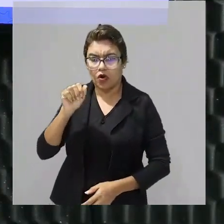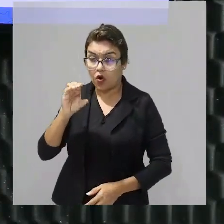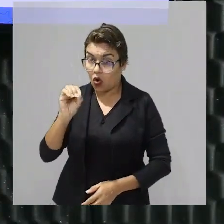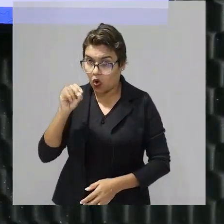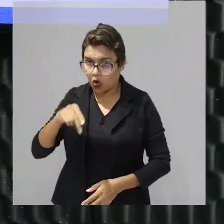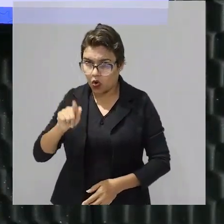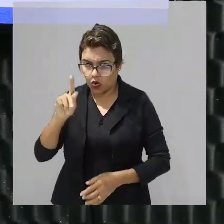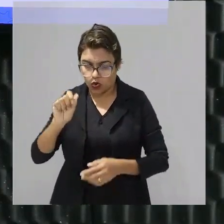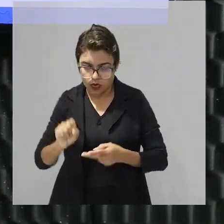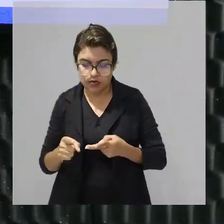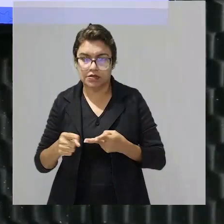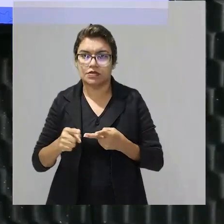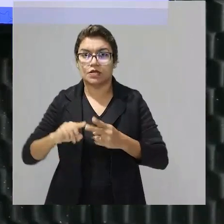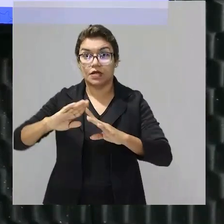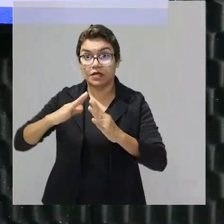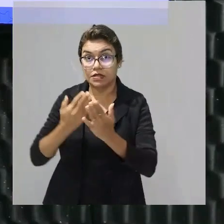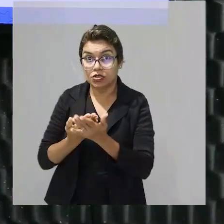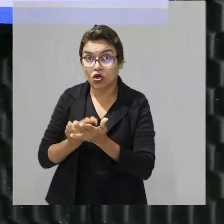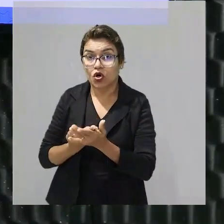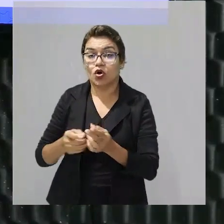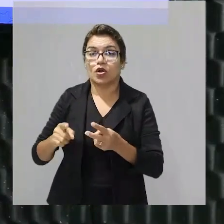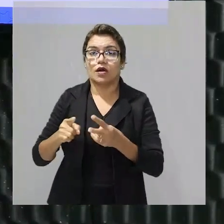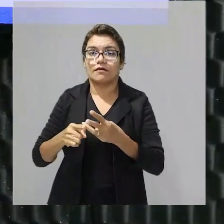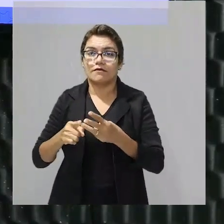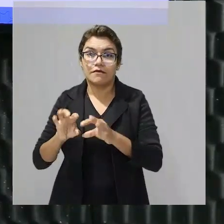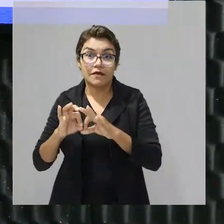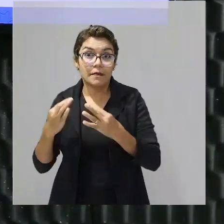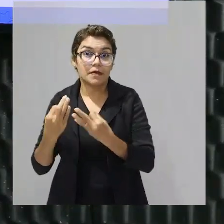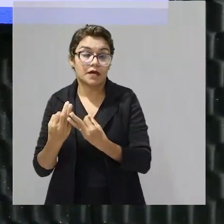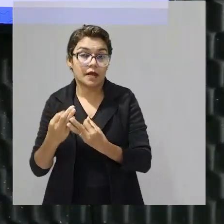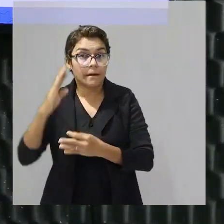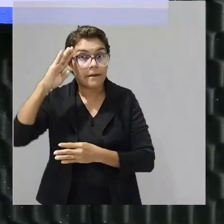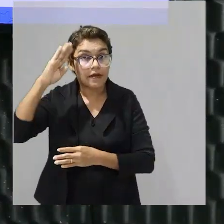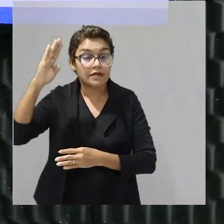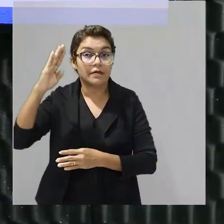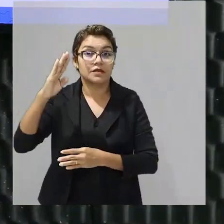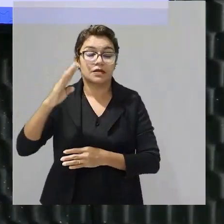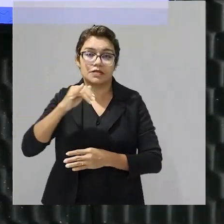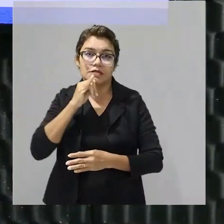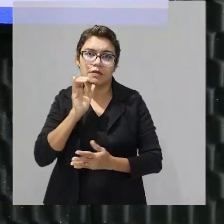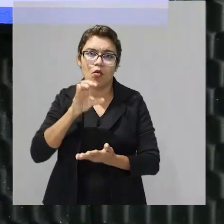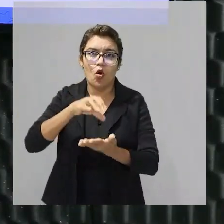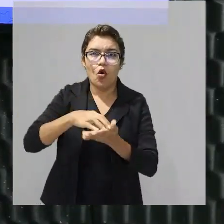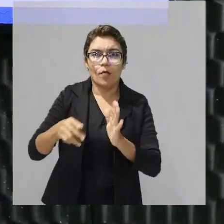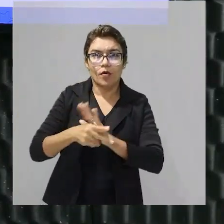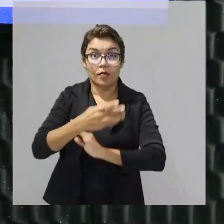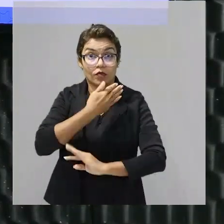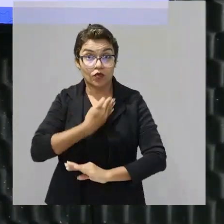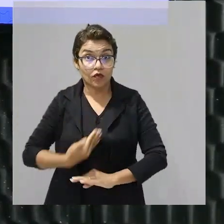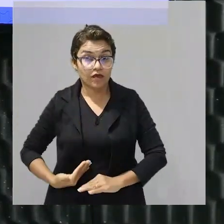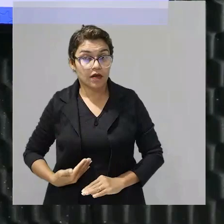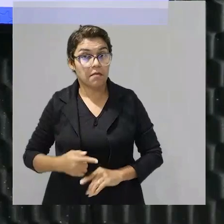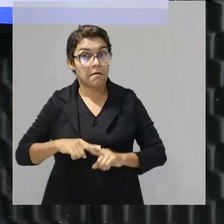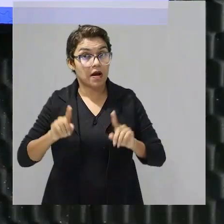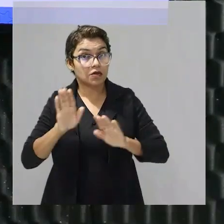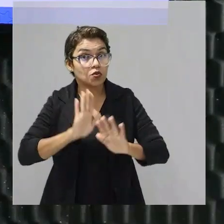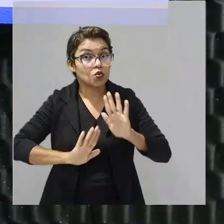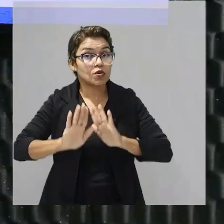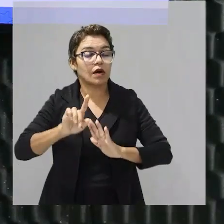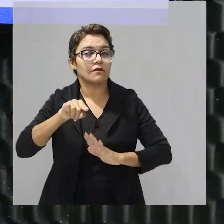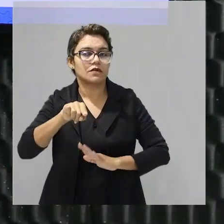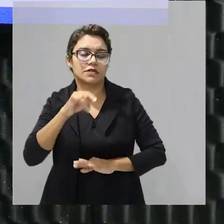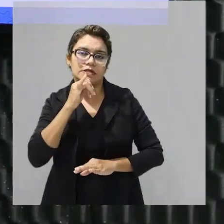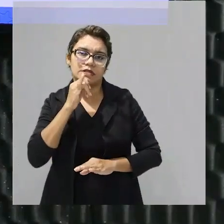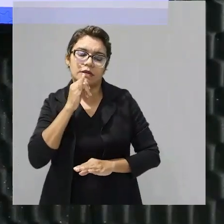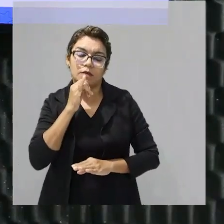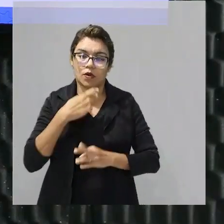a responsabilidade não é da escola. Então, o que você pode fazer? Você pode pegar temas que são coringas e aí